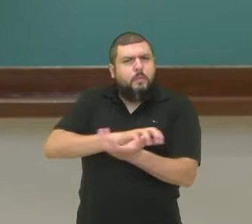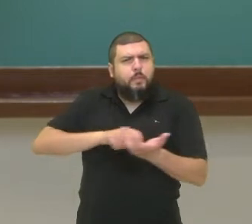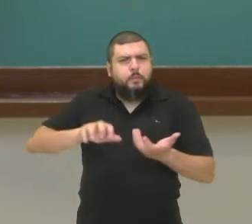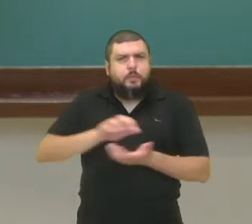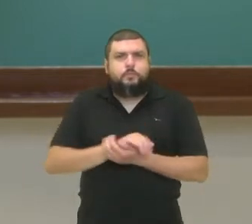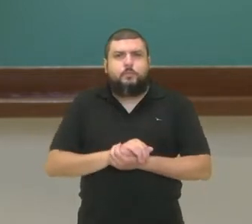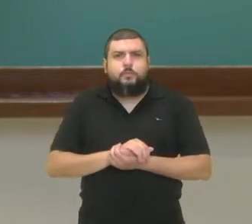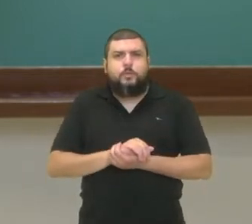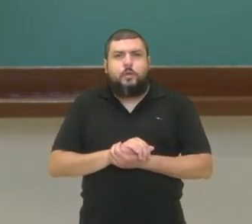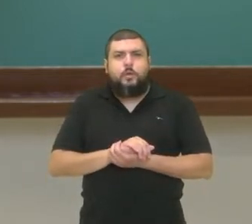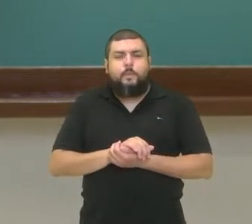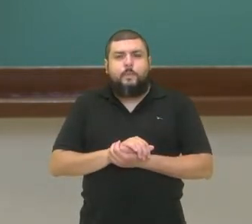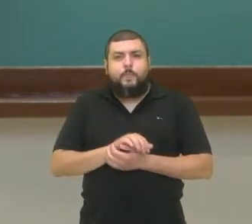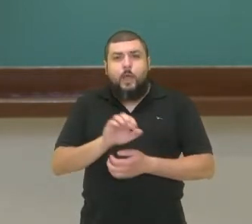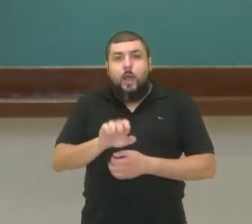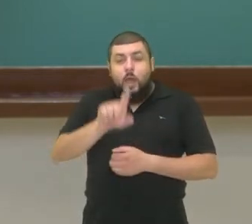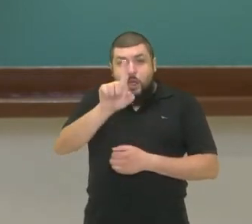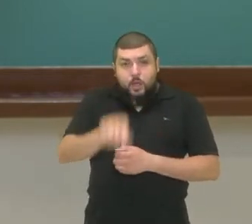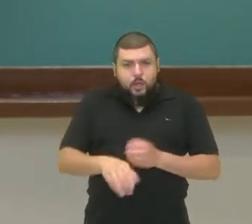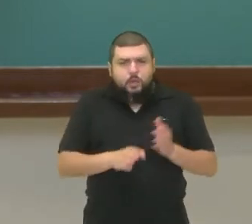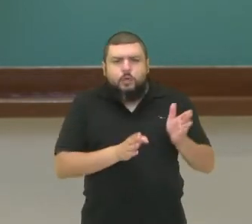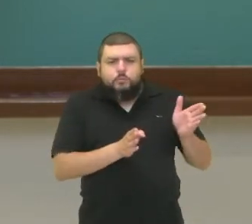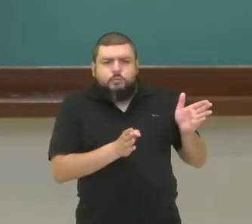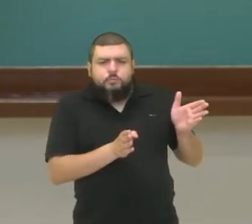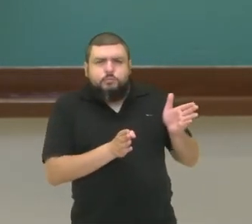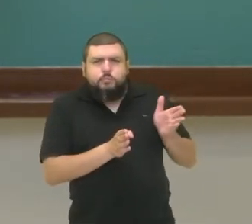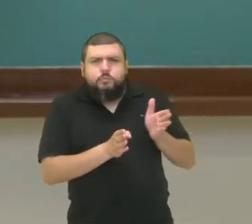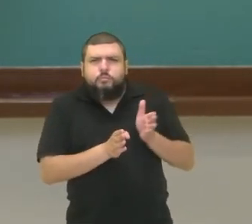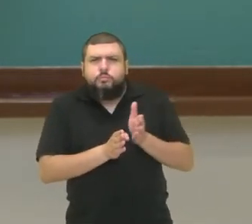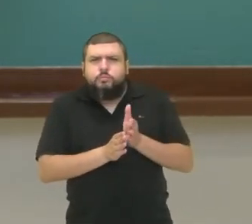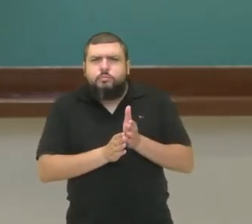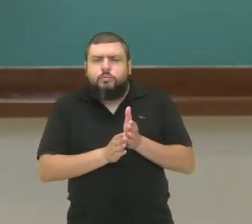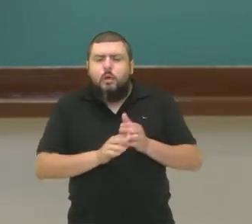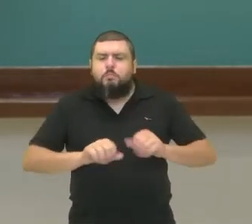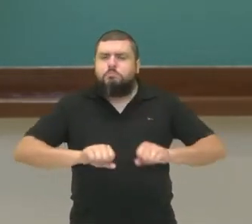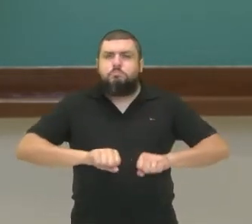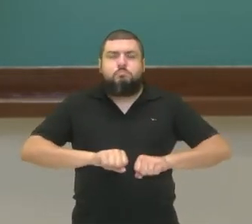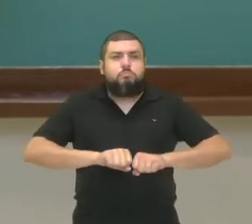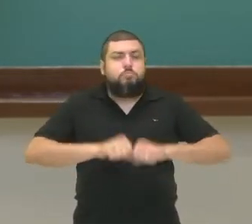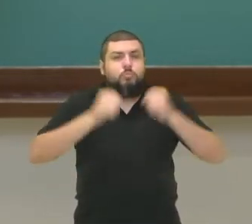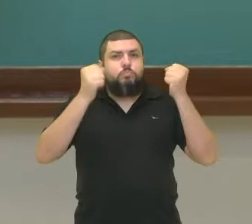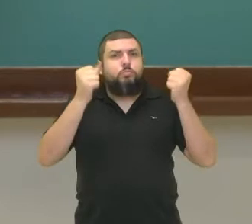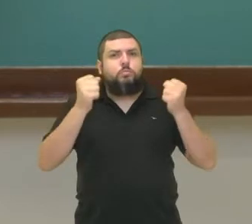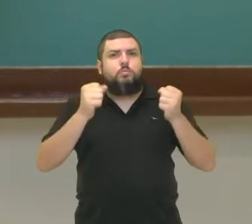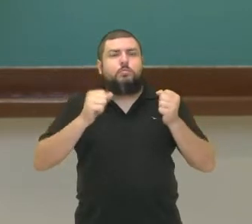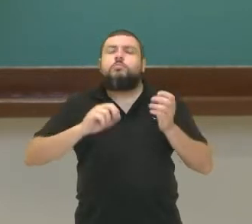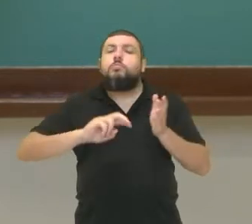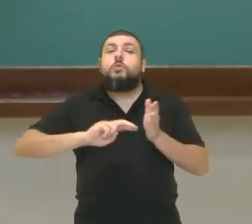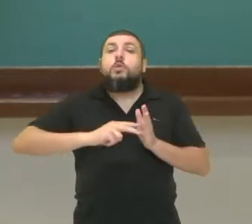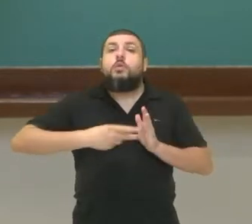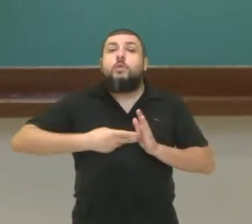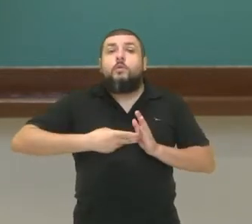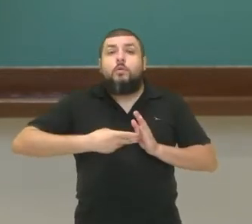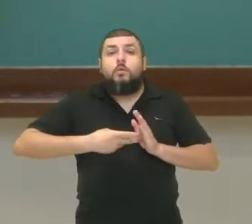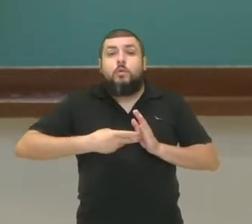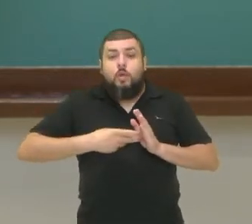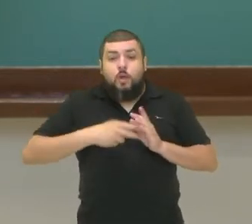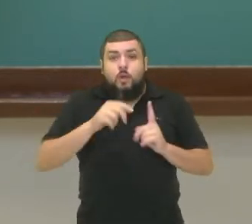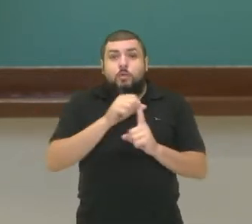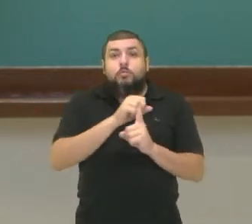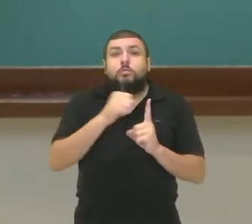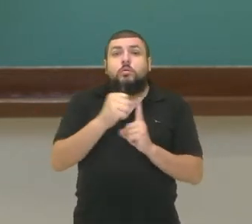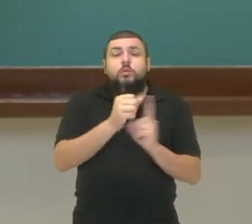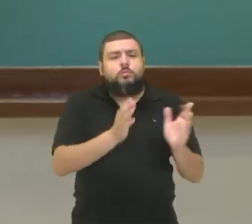Significa algo que quebra com as estruturas, que modifica todas as estruturas de como uma sociedade